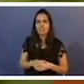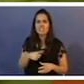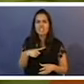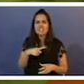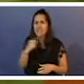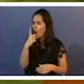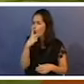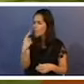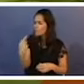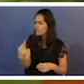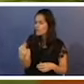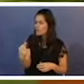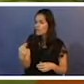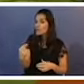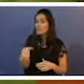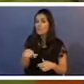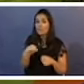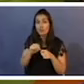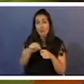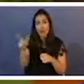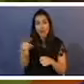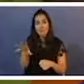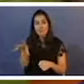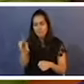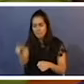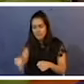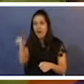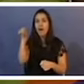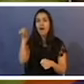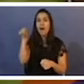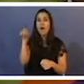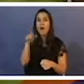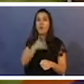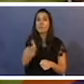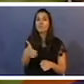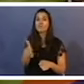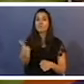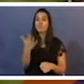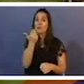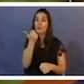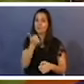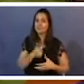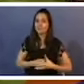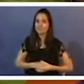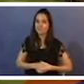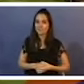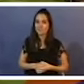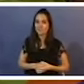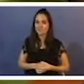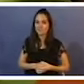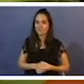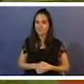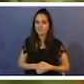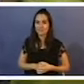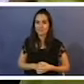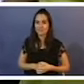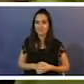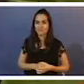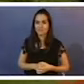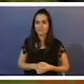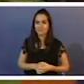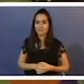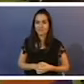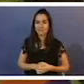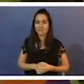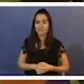tem no bico destas aves que favorece que ela pegue nesse peixes para se alimentar dá para saber então vamos